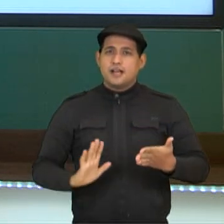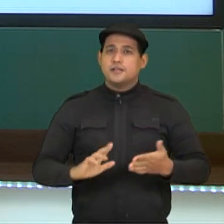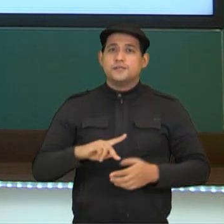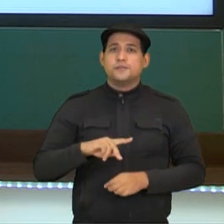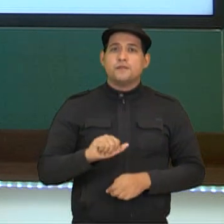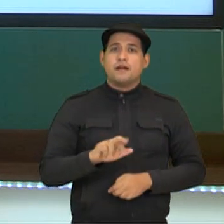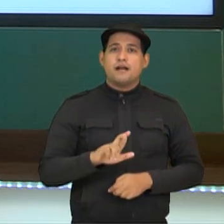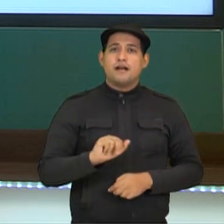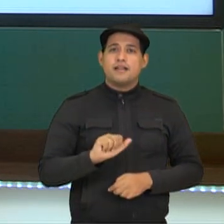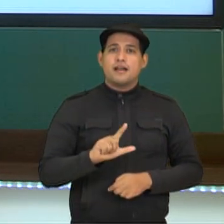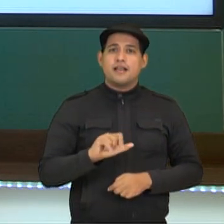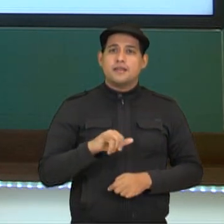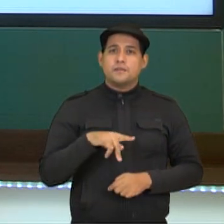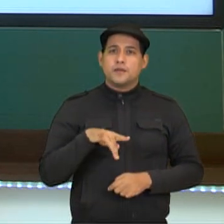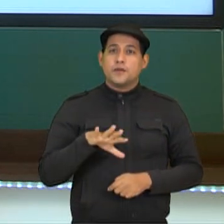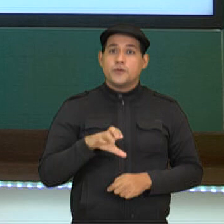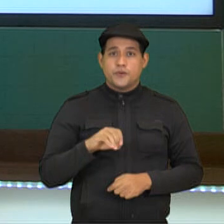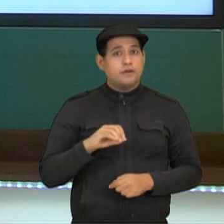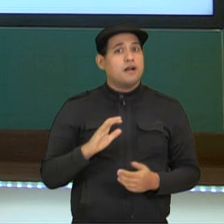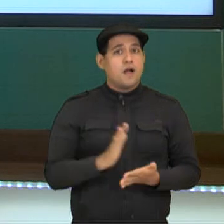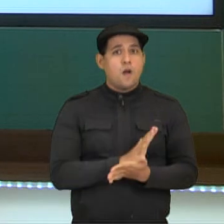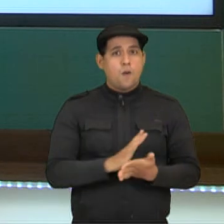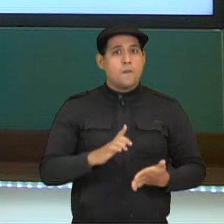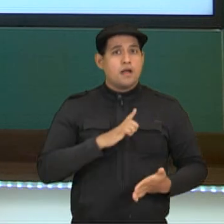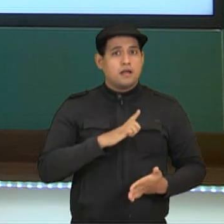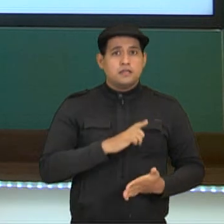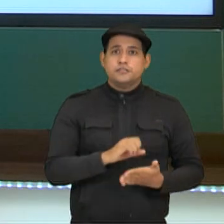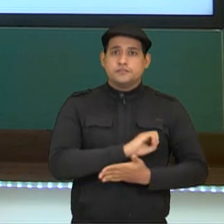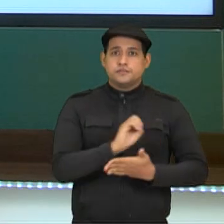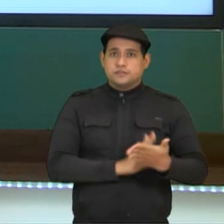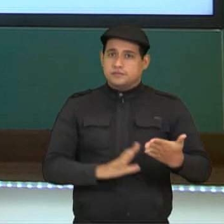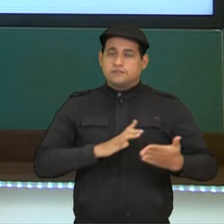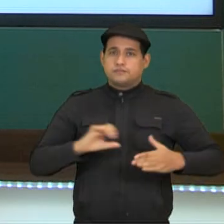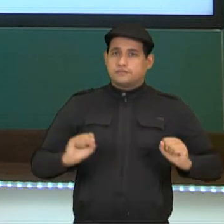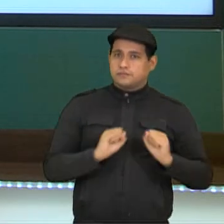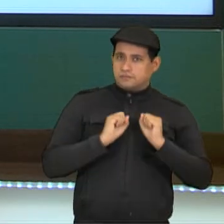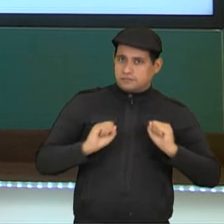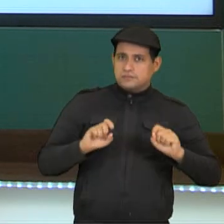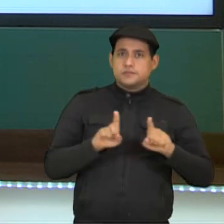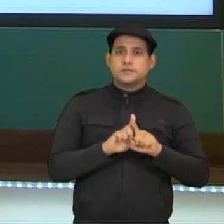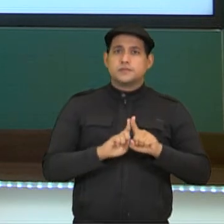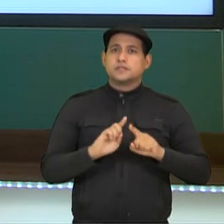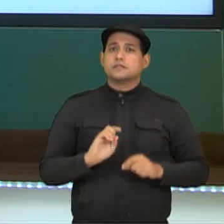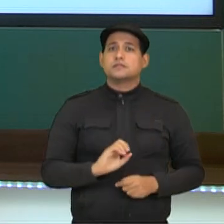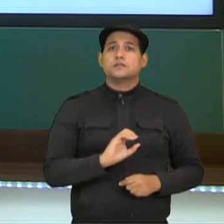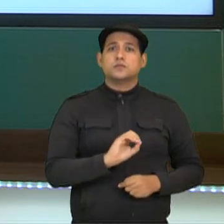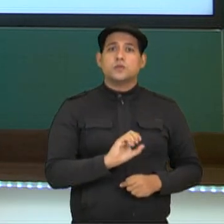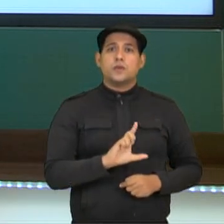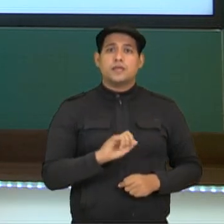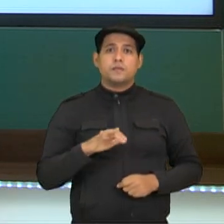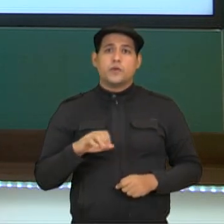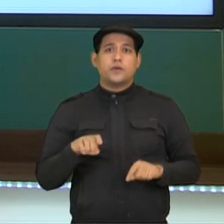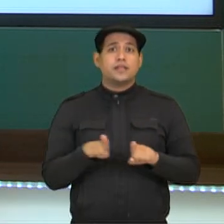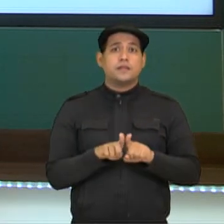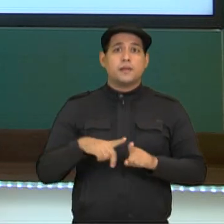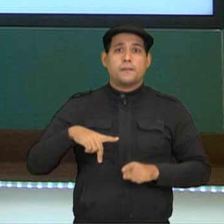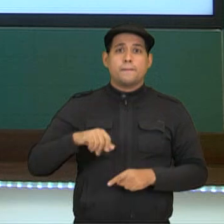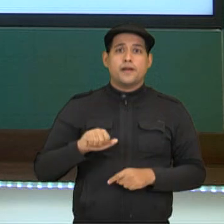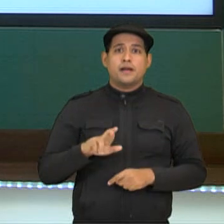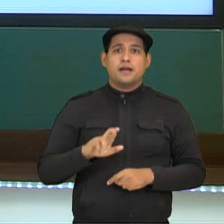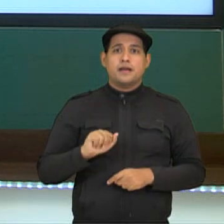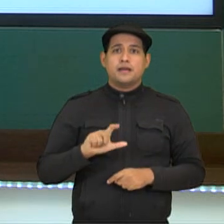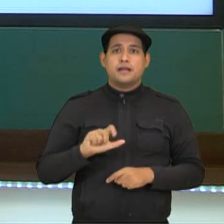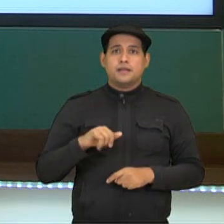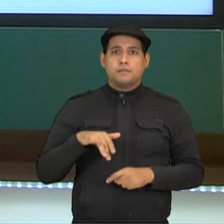paralímpico? Então, tem algumas provas que existem no atletismo olímpico, né? O atletismo que não é paralímpico, e algumas que são específicas